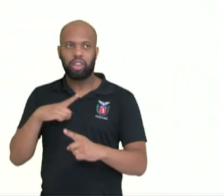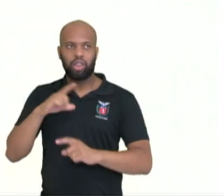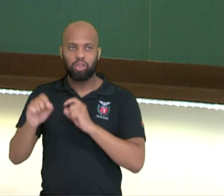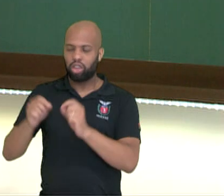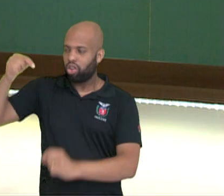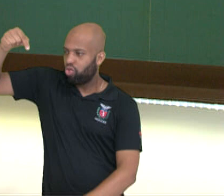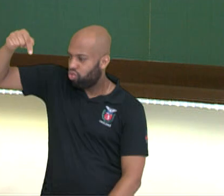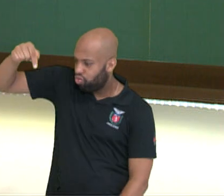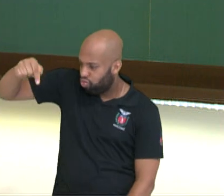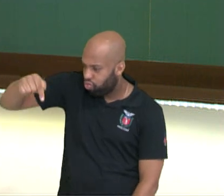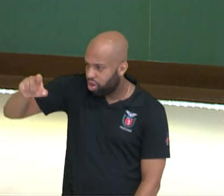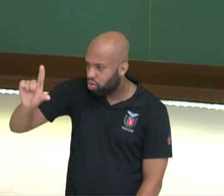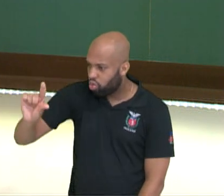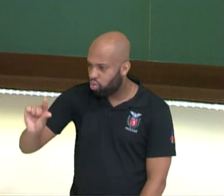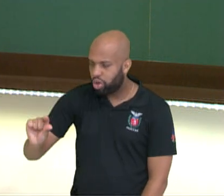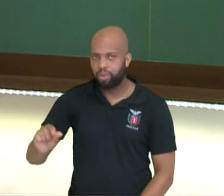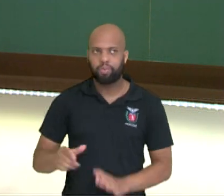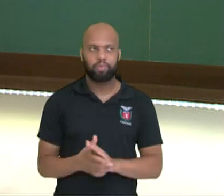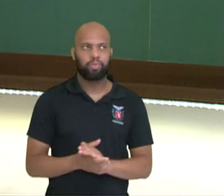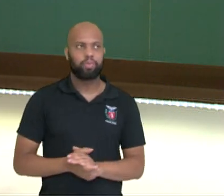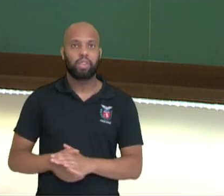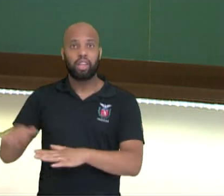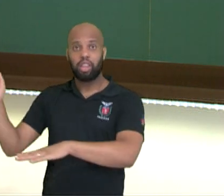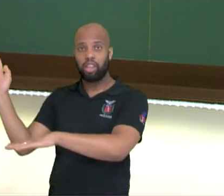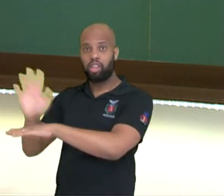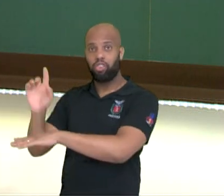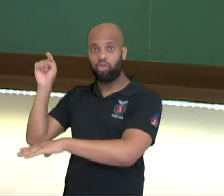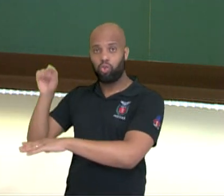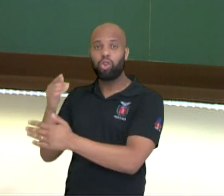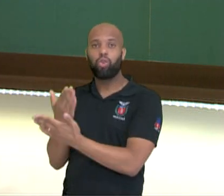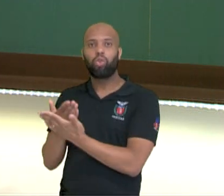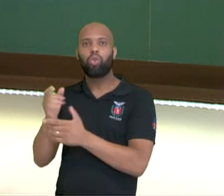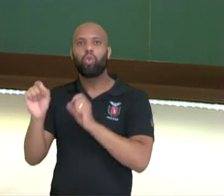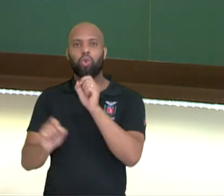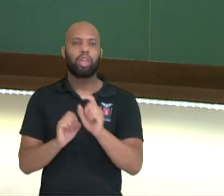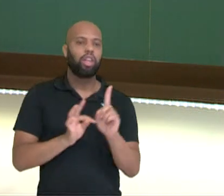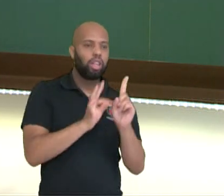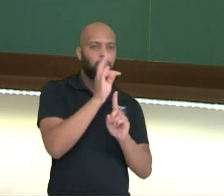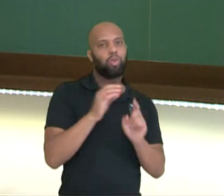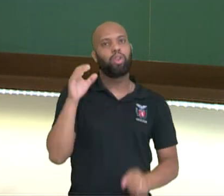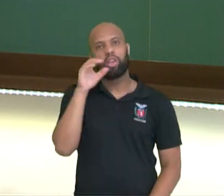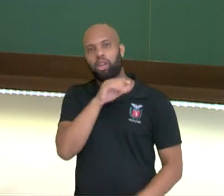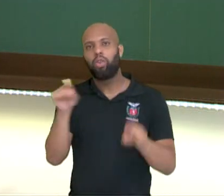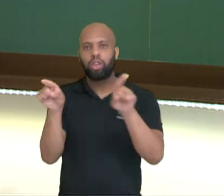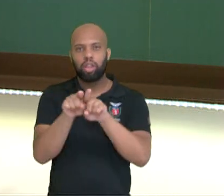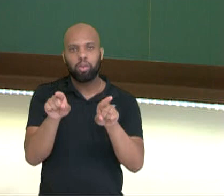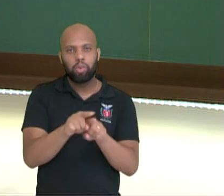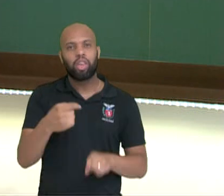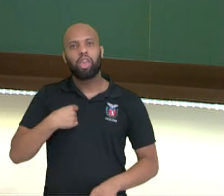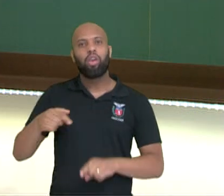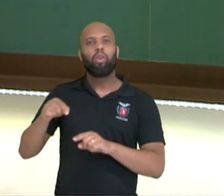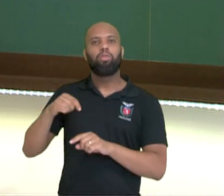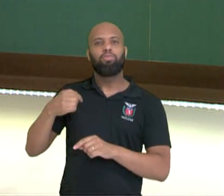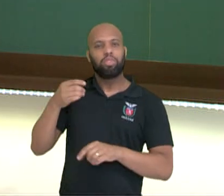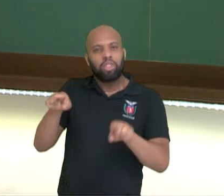Tá? Gente, nesse vídeo a gente falou sobre temperatura, sobre calor,